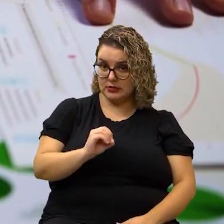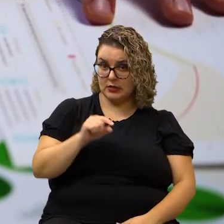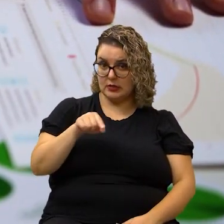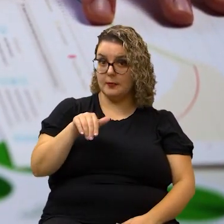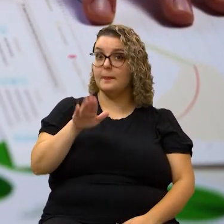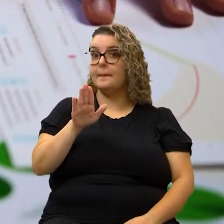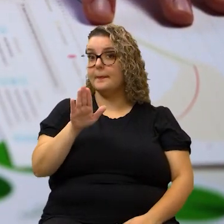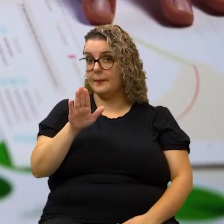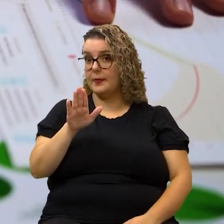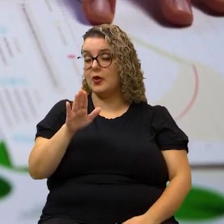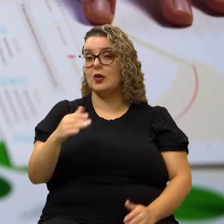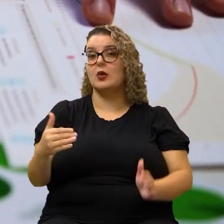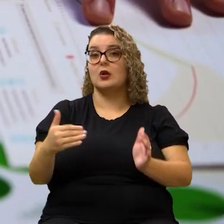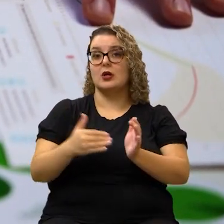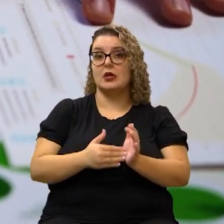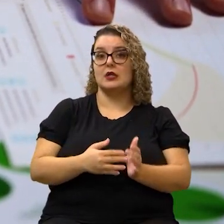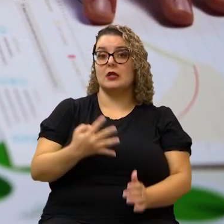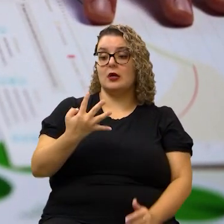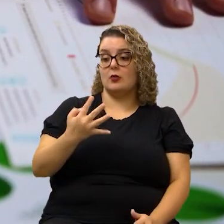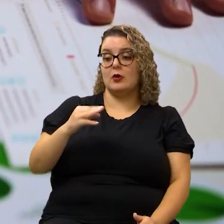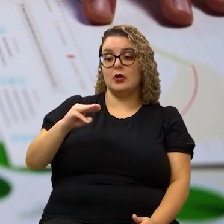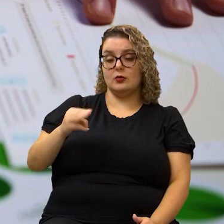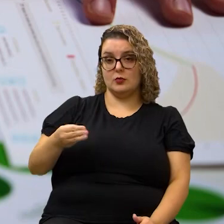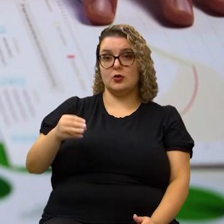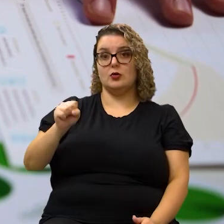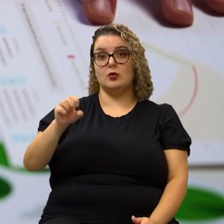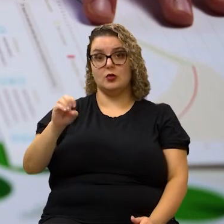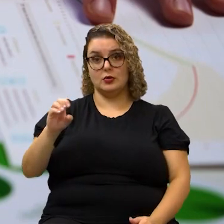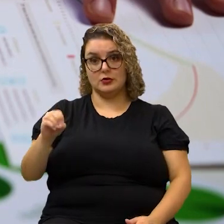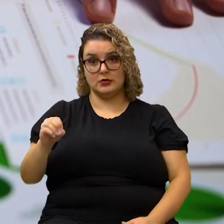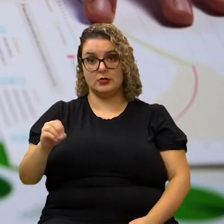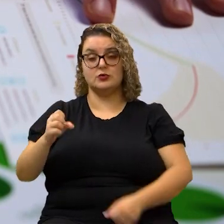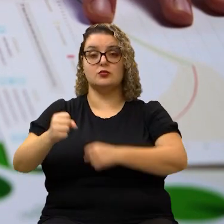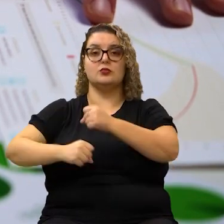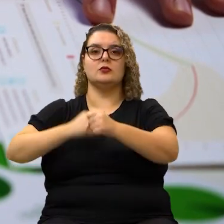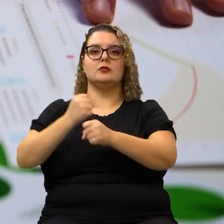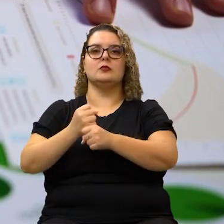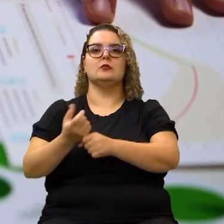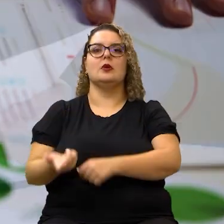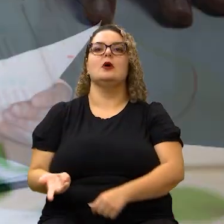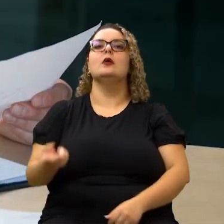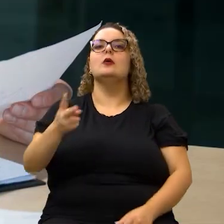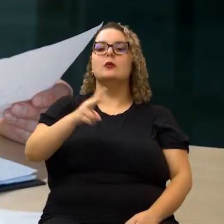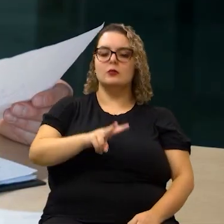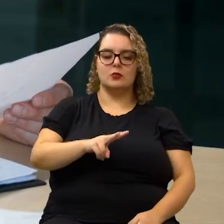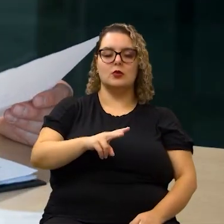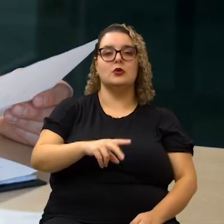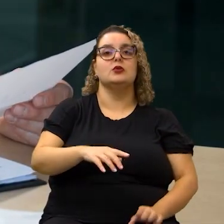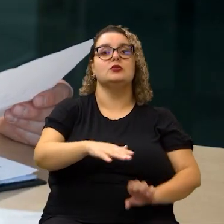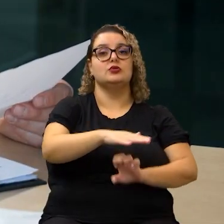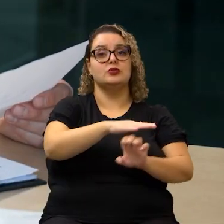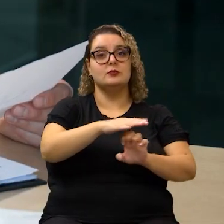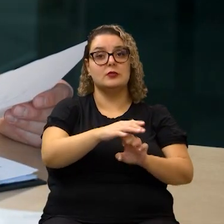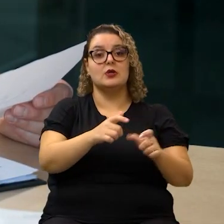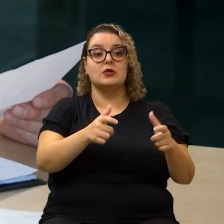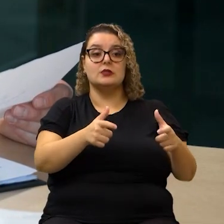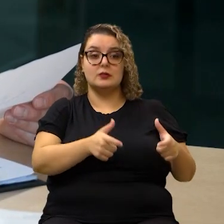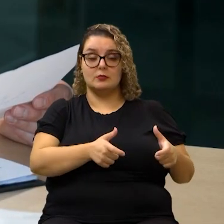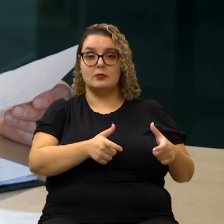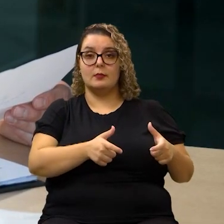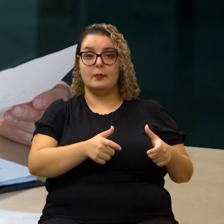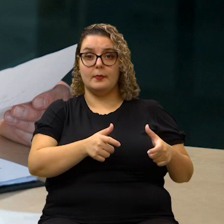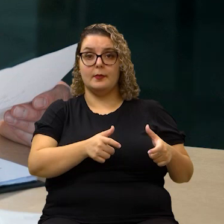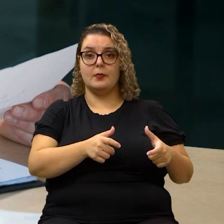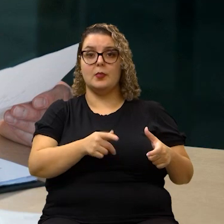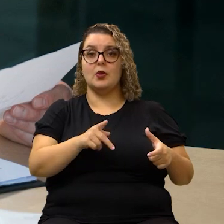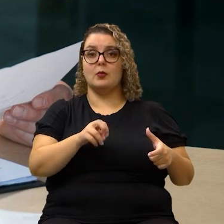de 360 mil e até 4 bilhões e 800 mil ano, ele já passa para a categoria de empresa de pequeno porte, né?